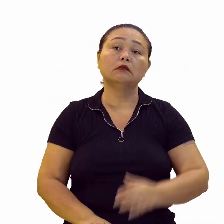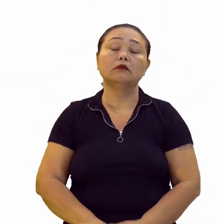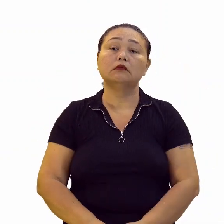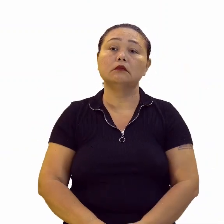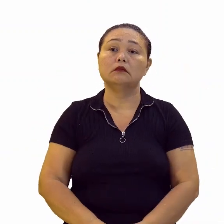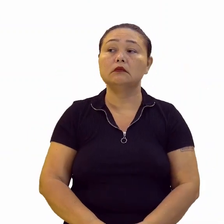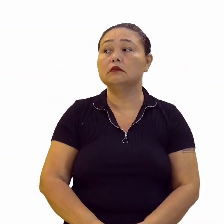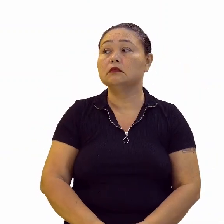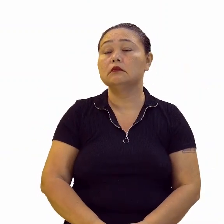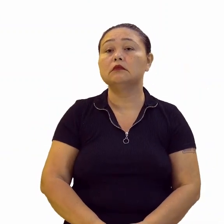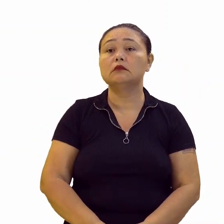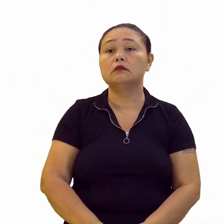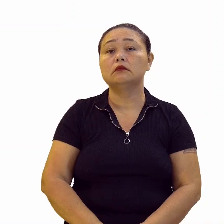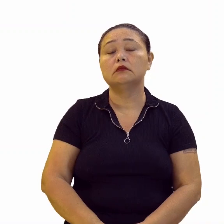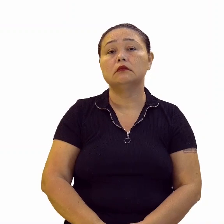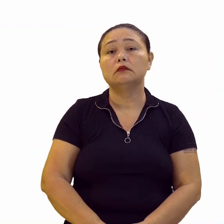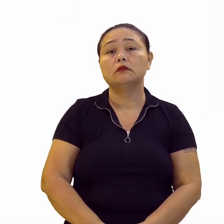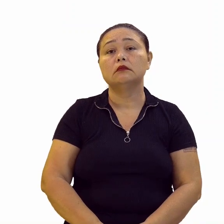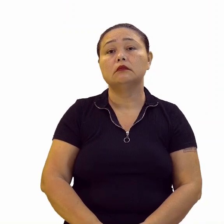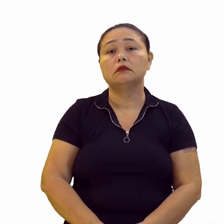Beleza, né? Então vamos lá.